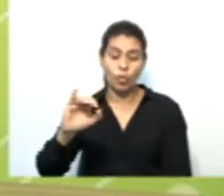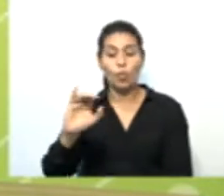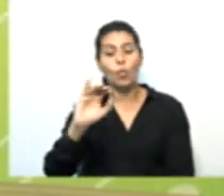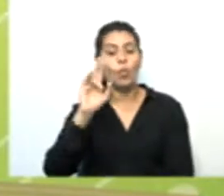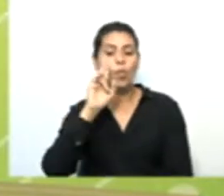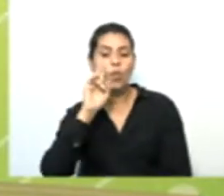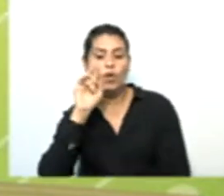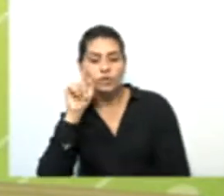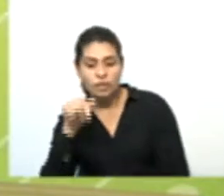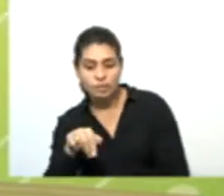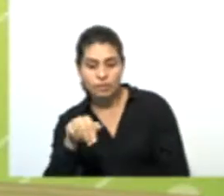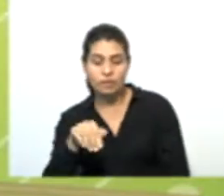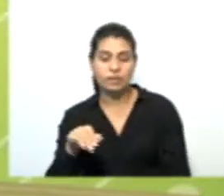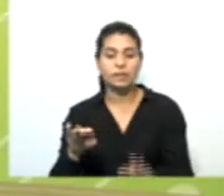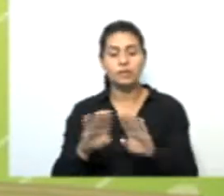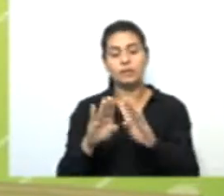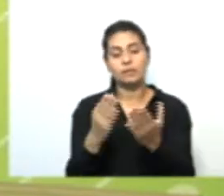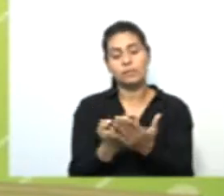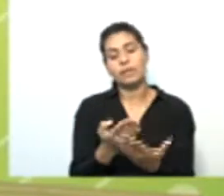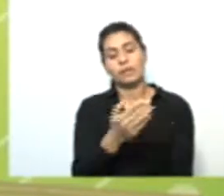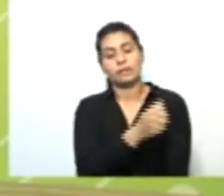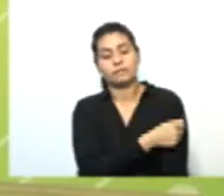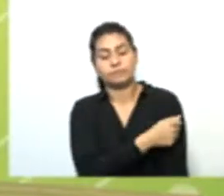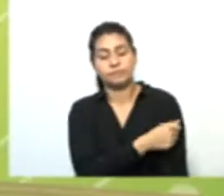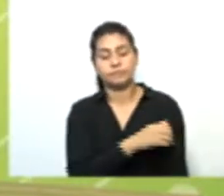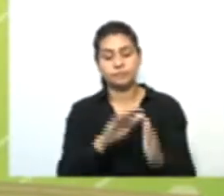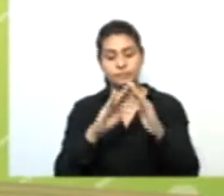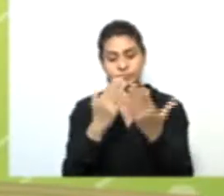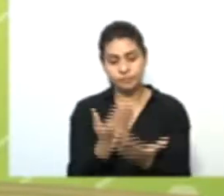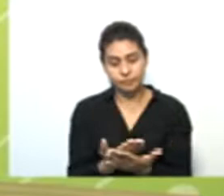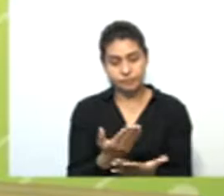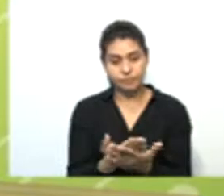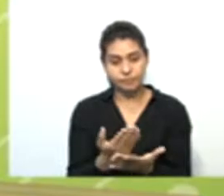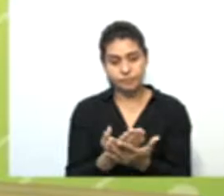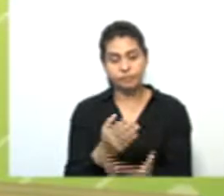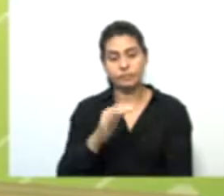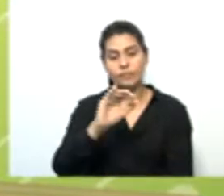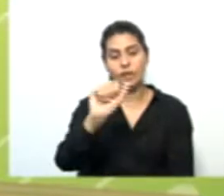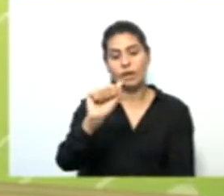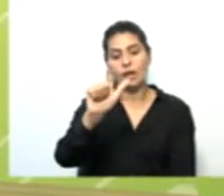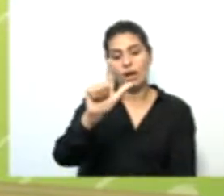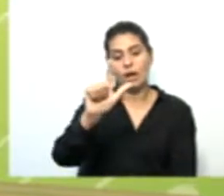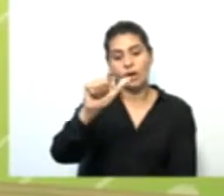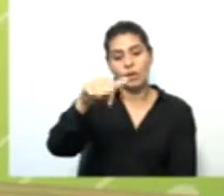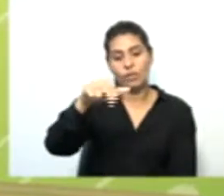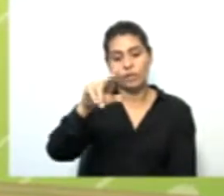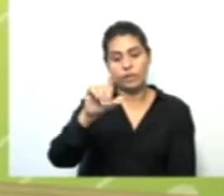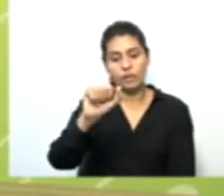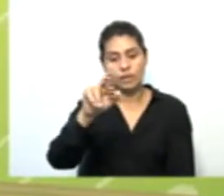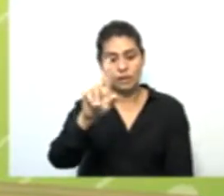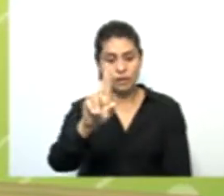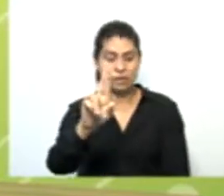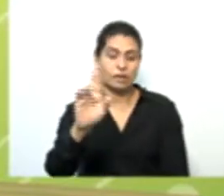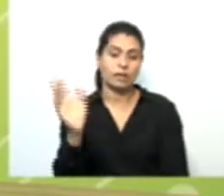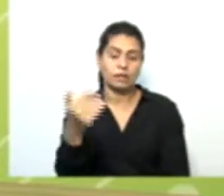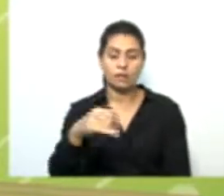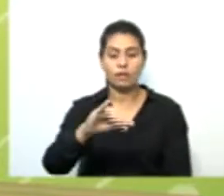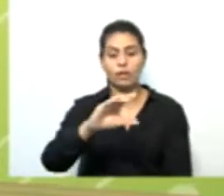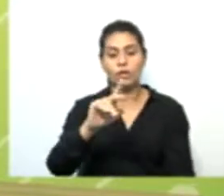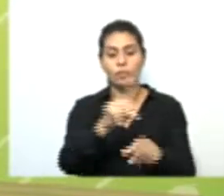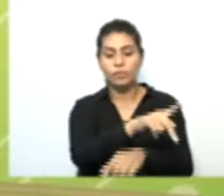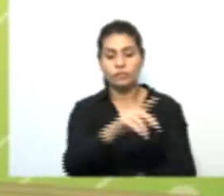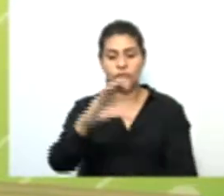professora Adriana Muniz. Os alunos da Escola também Alquindar Brasil de Arouca, da professora